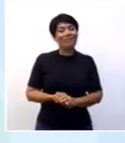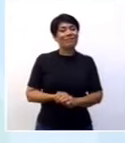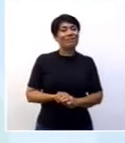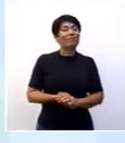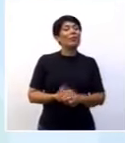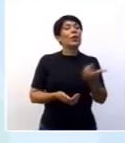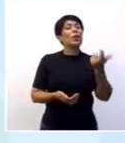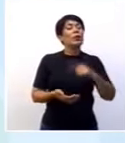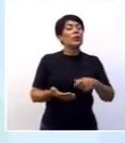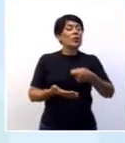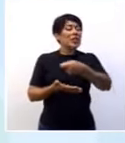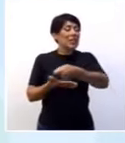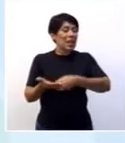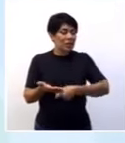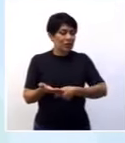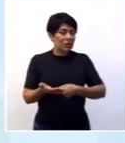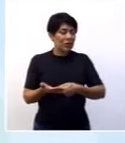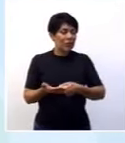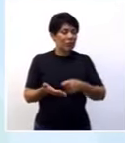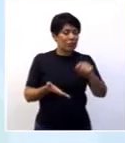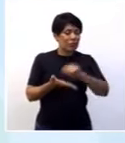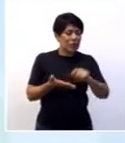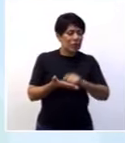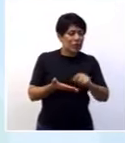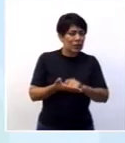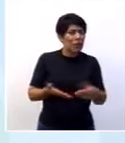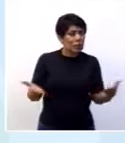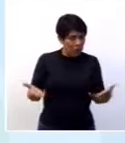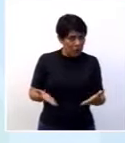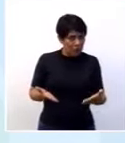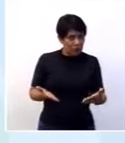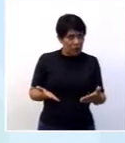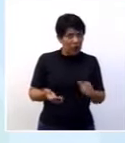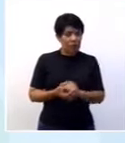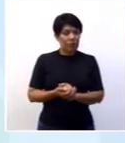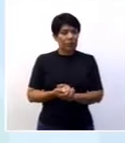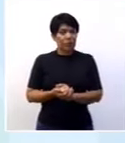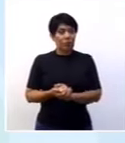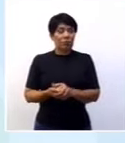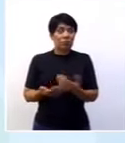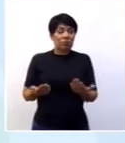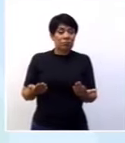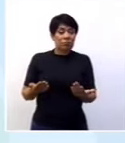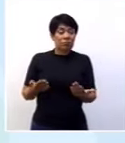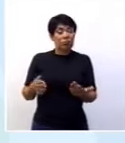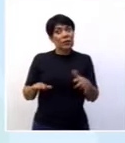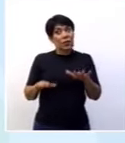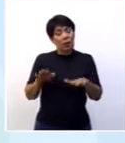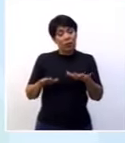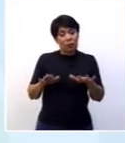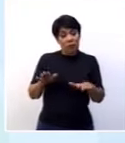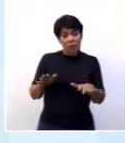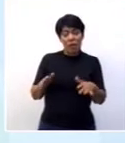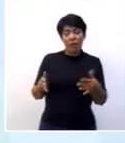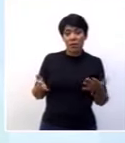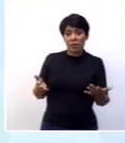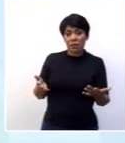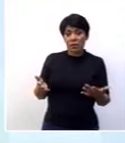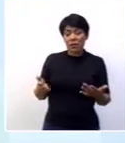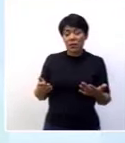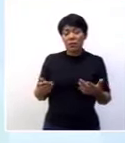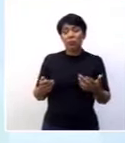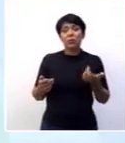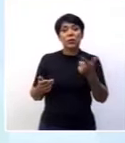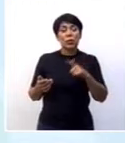Um texto escrito hoje, será que ele tem algum quê ou alguma situação que nós